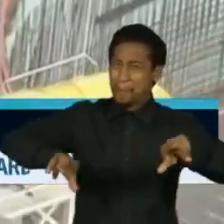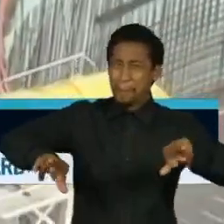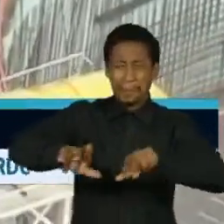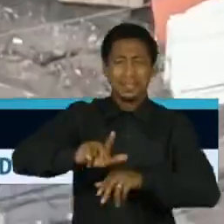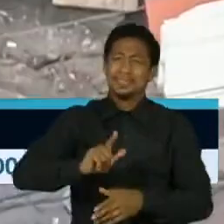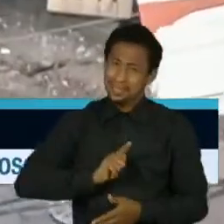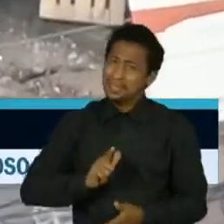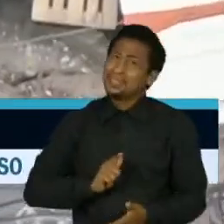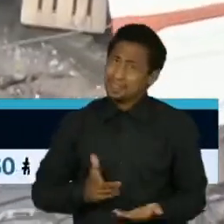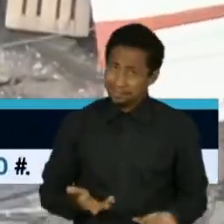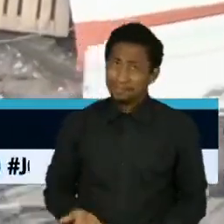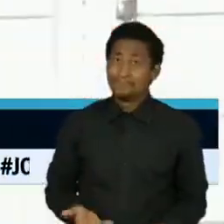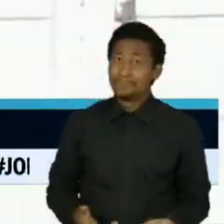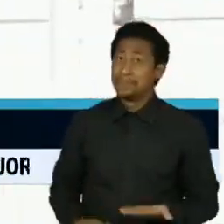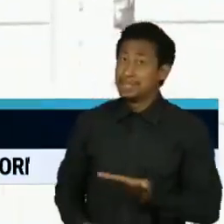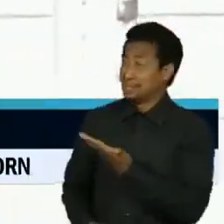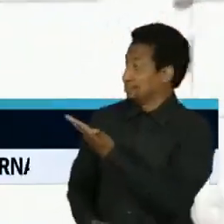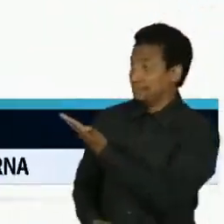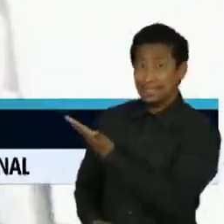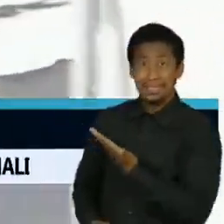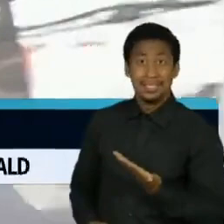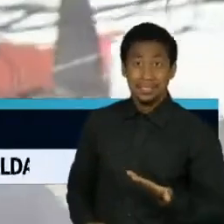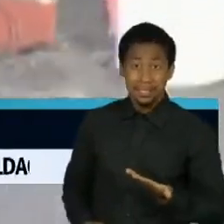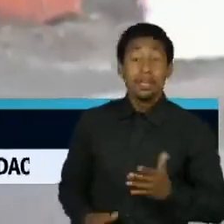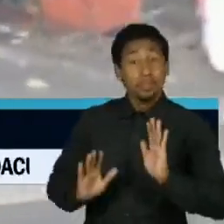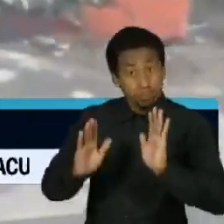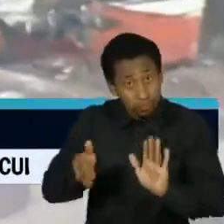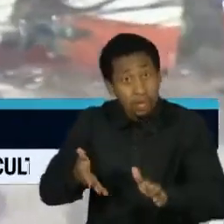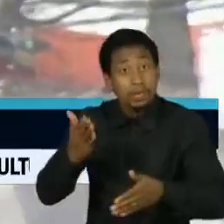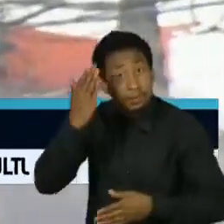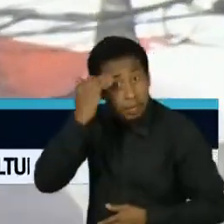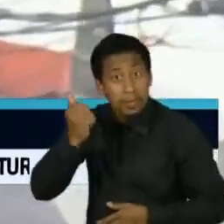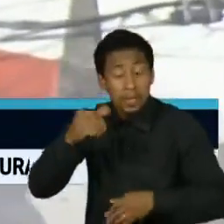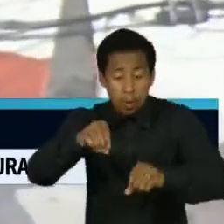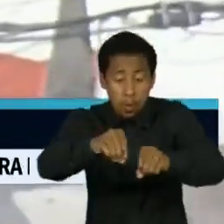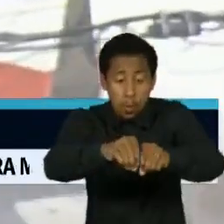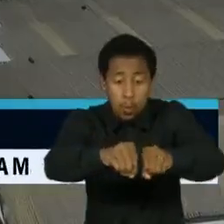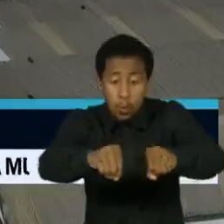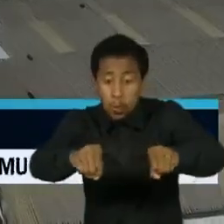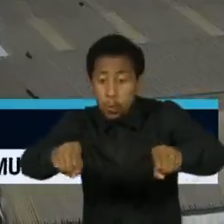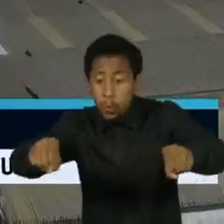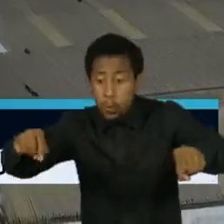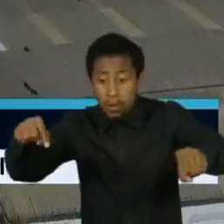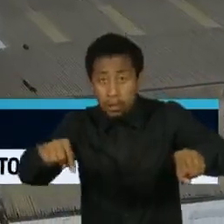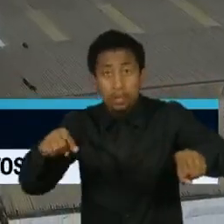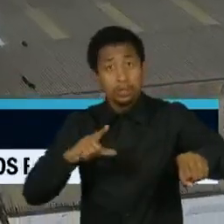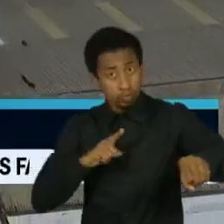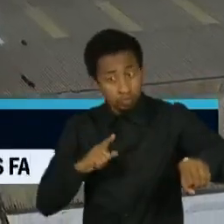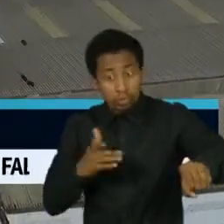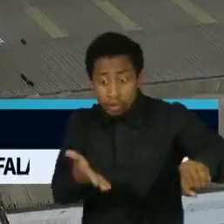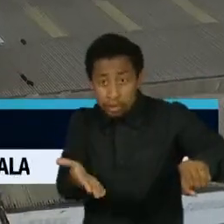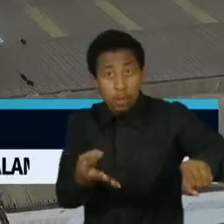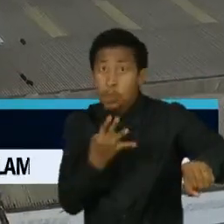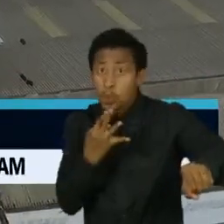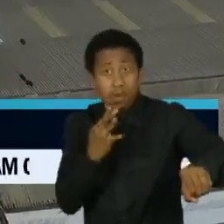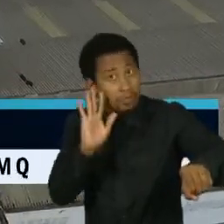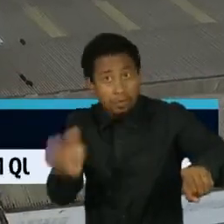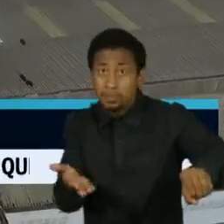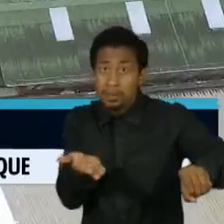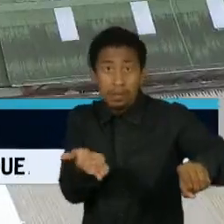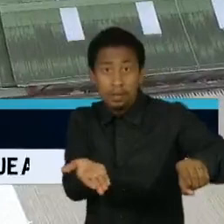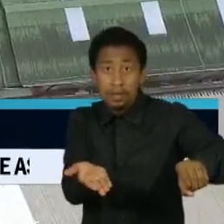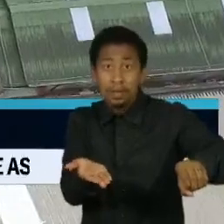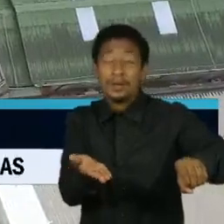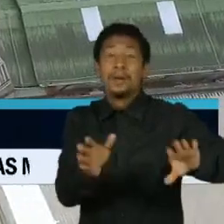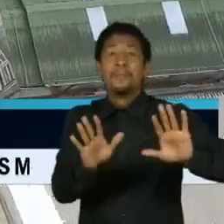aí, certamente já se conhecia que o interceptor estava ali com uma posição bem definida, o